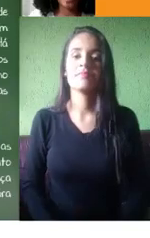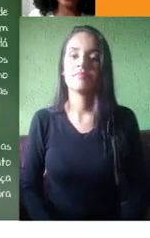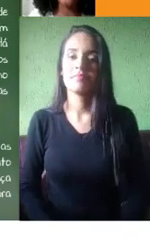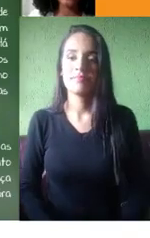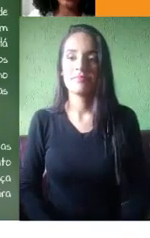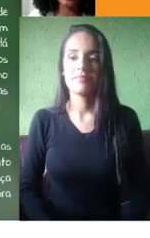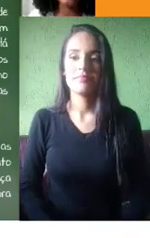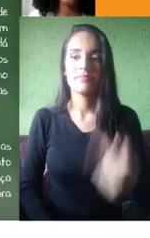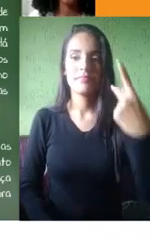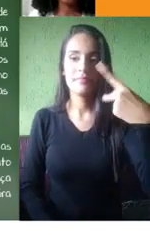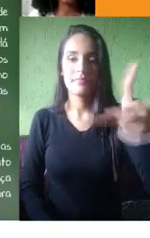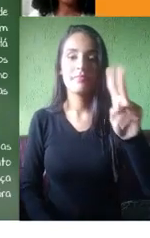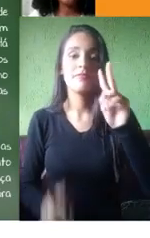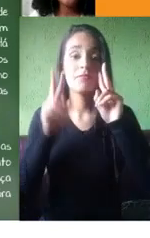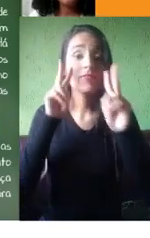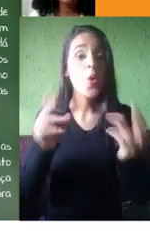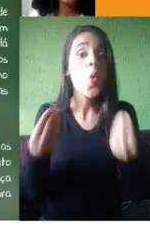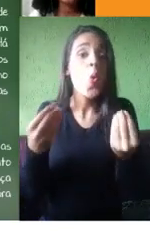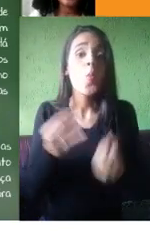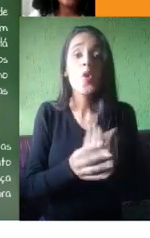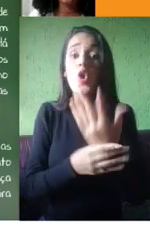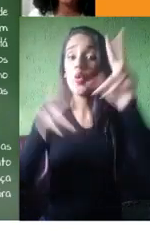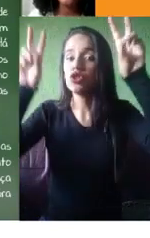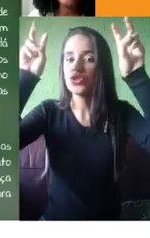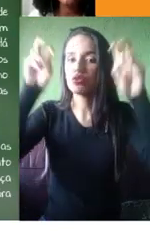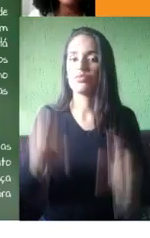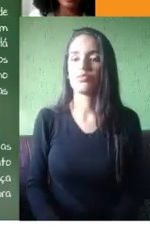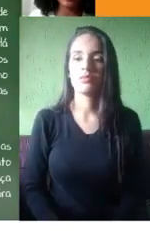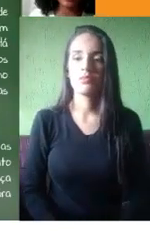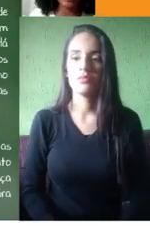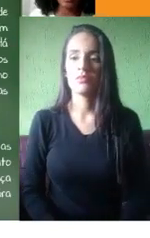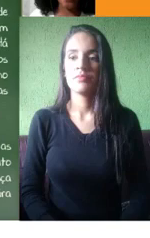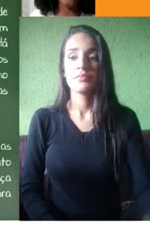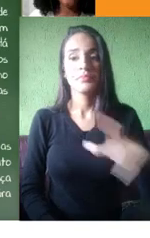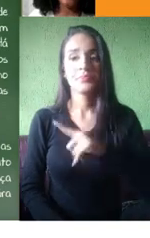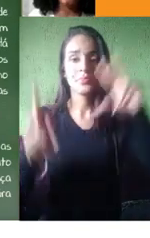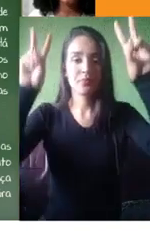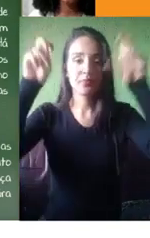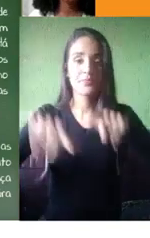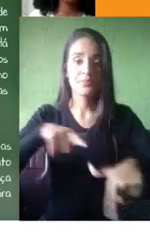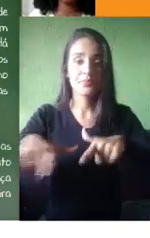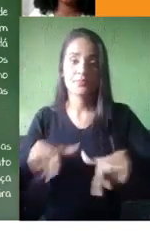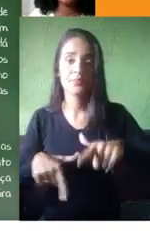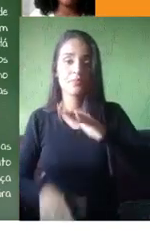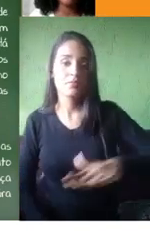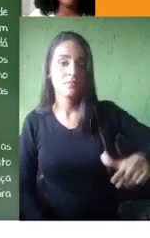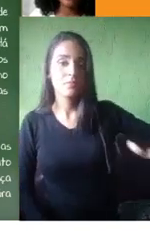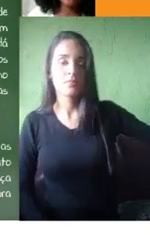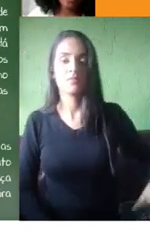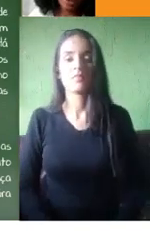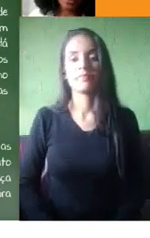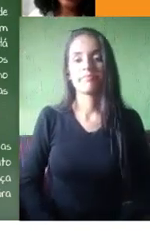de parágrafos de uma redação para a gente ver como foi criado um título para essa redação. Aqui nós temos o